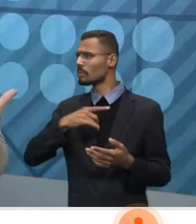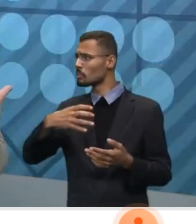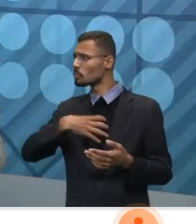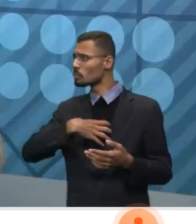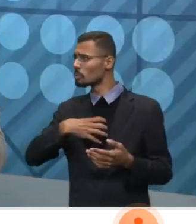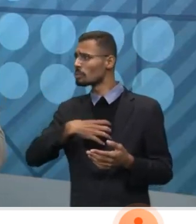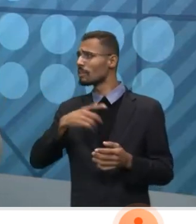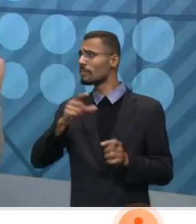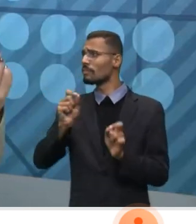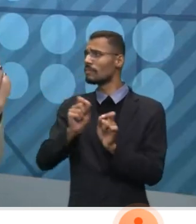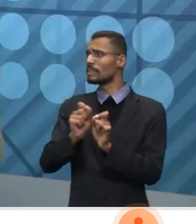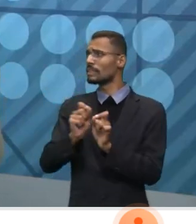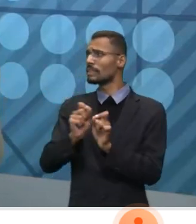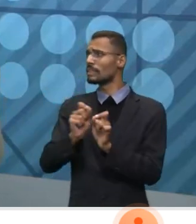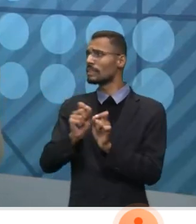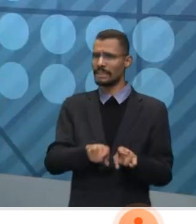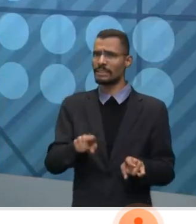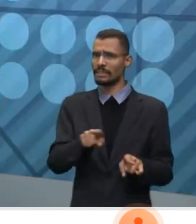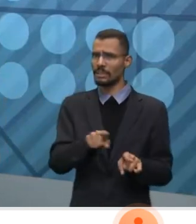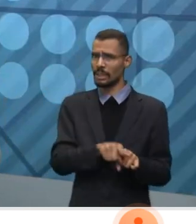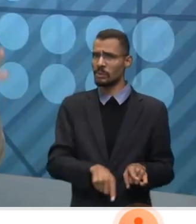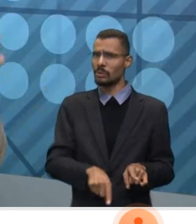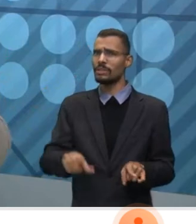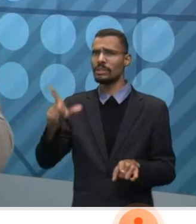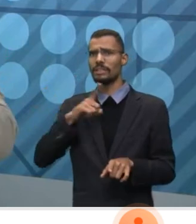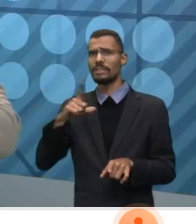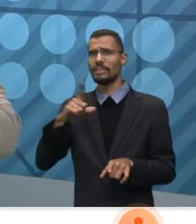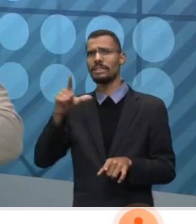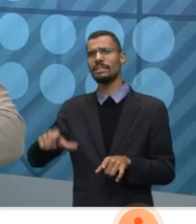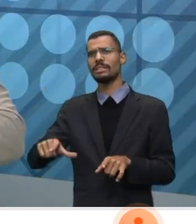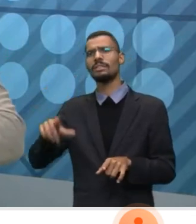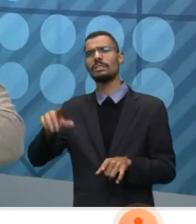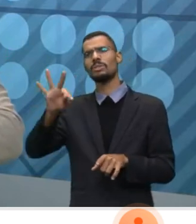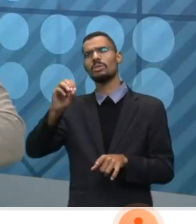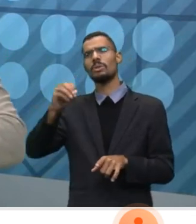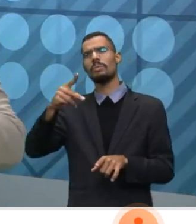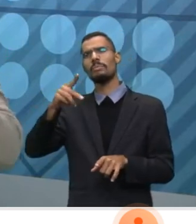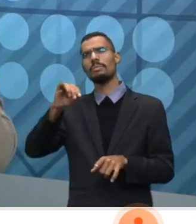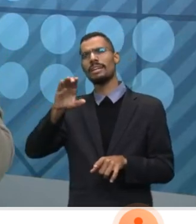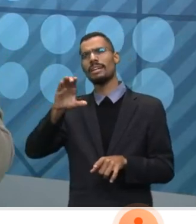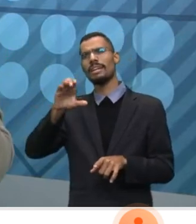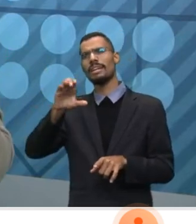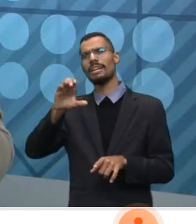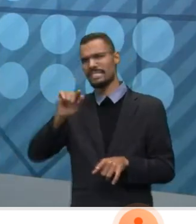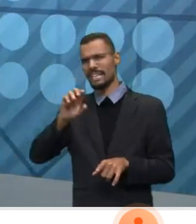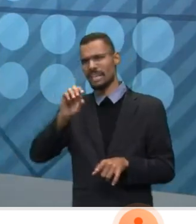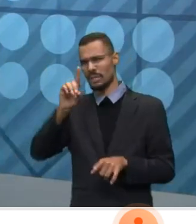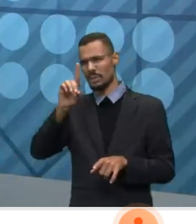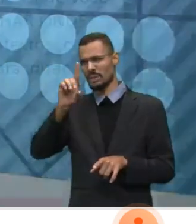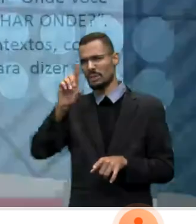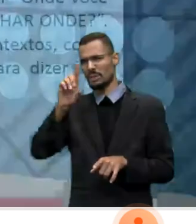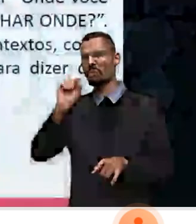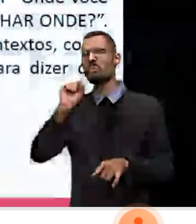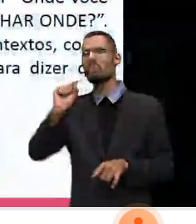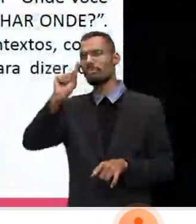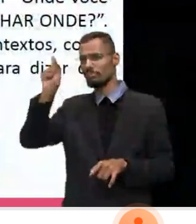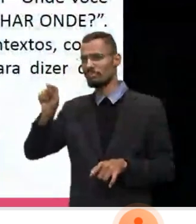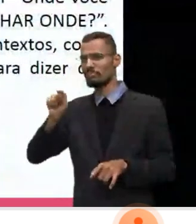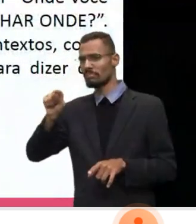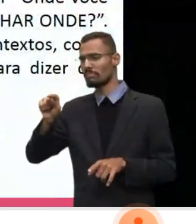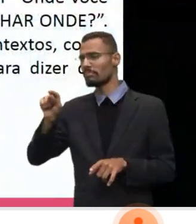uma repetição do tópico. É o tópico topicalizado. O que é isso? Então, no quadro, olha só como vai